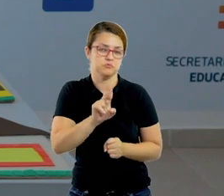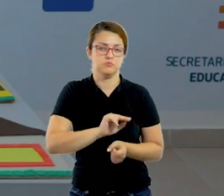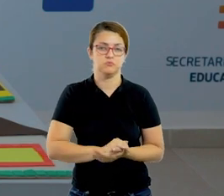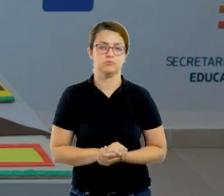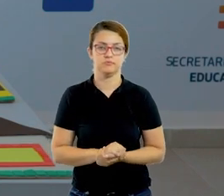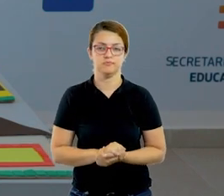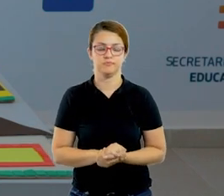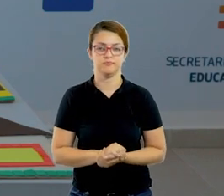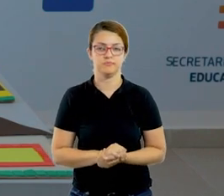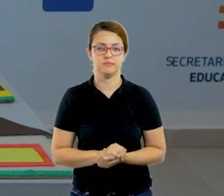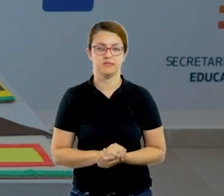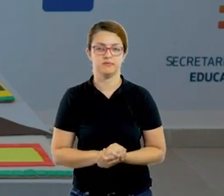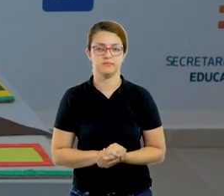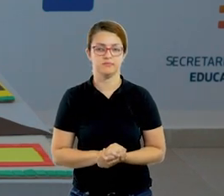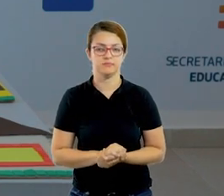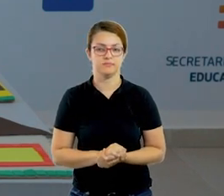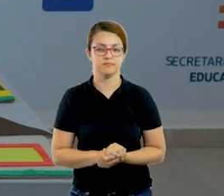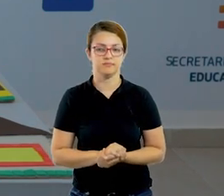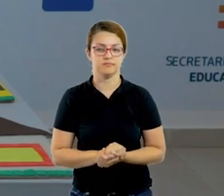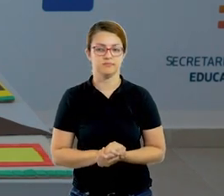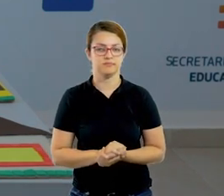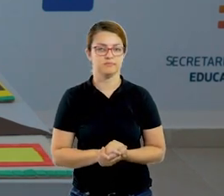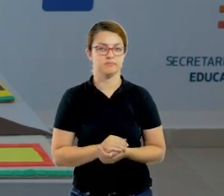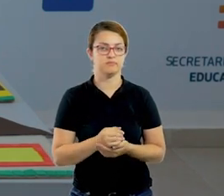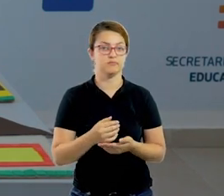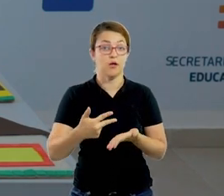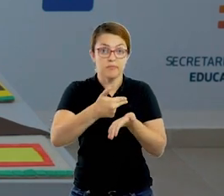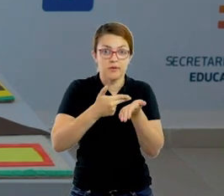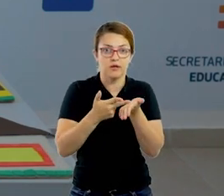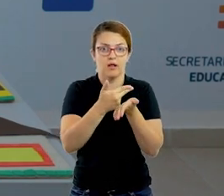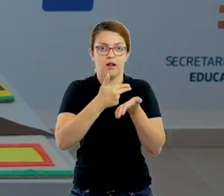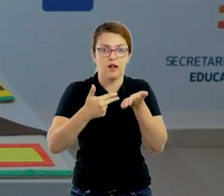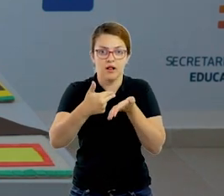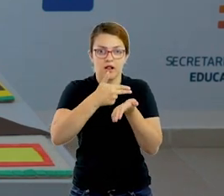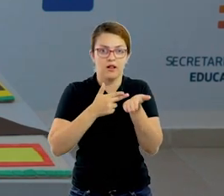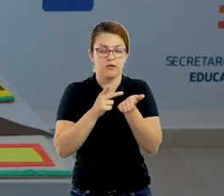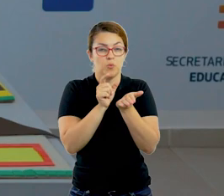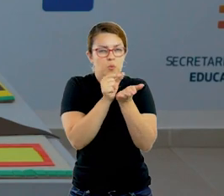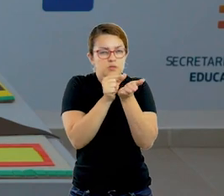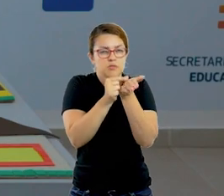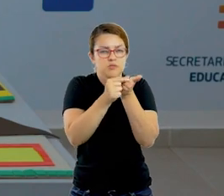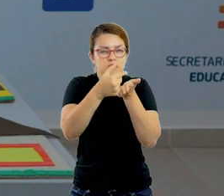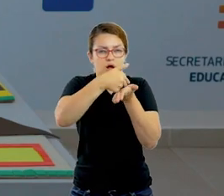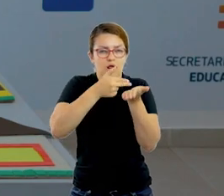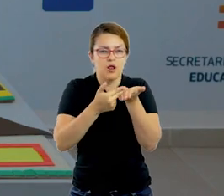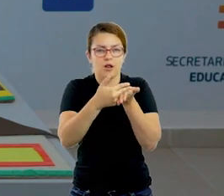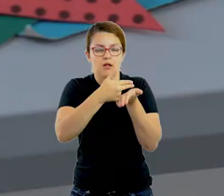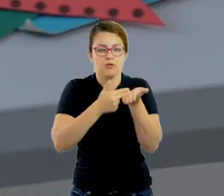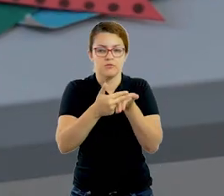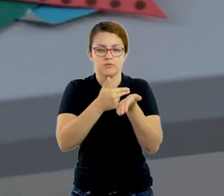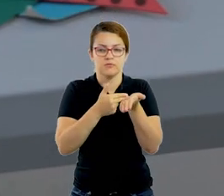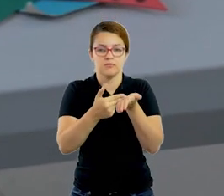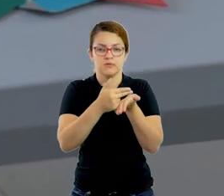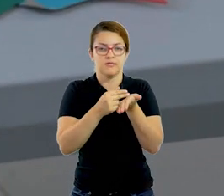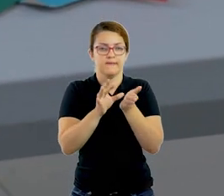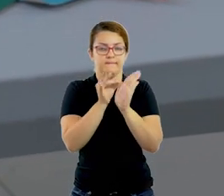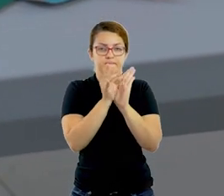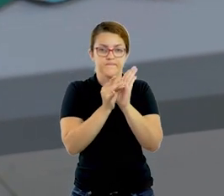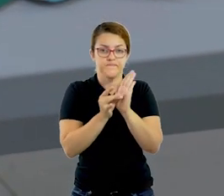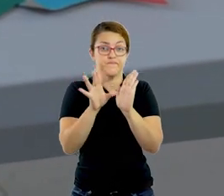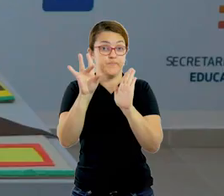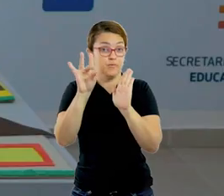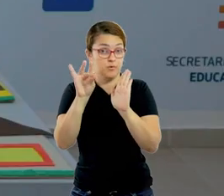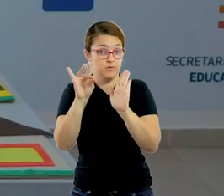E a gente vai picar alguns desses papéis, fazer quadradinhos, tá bom? Esses são os